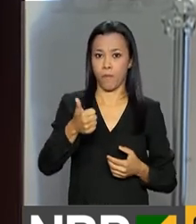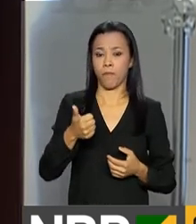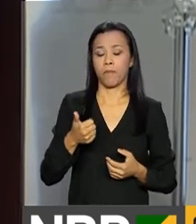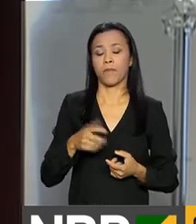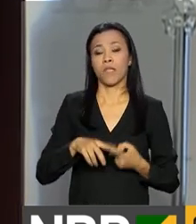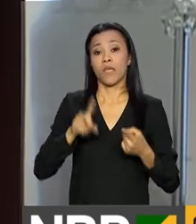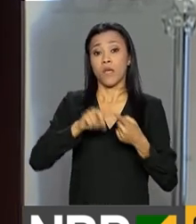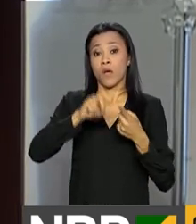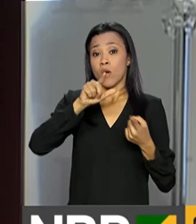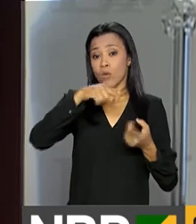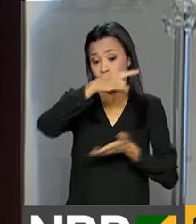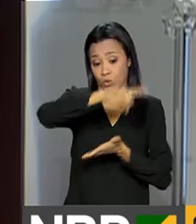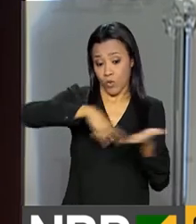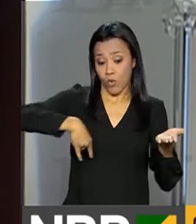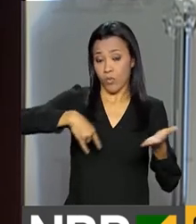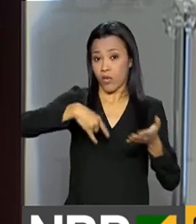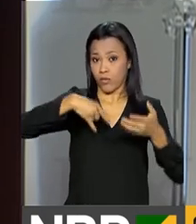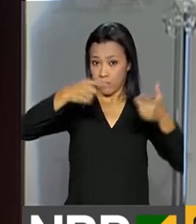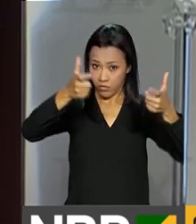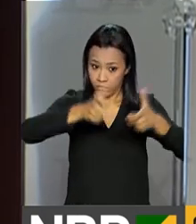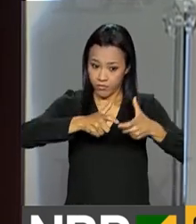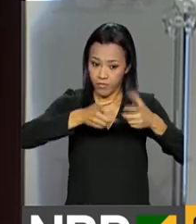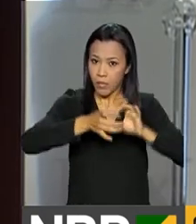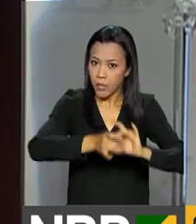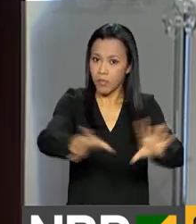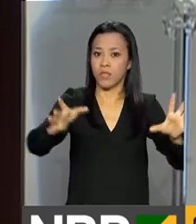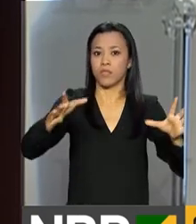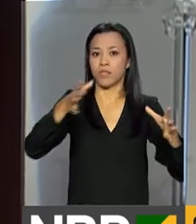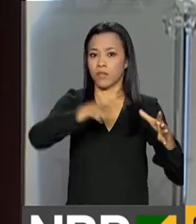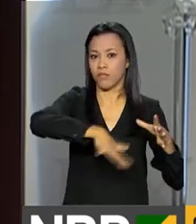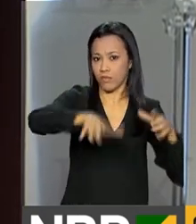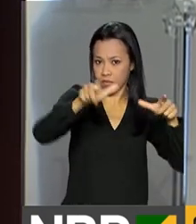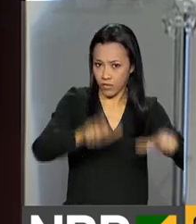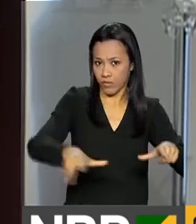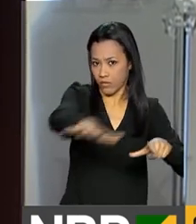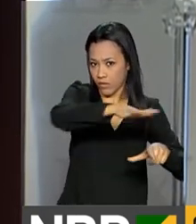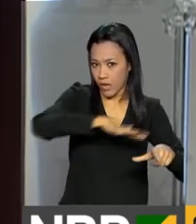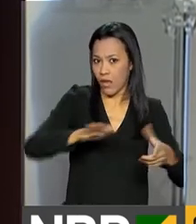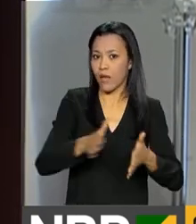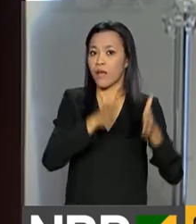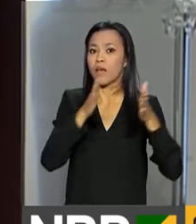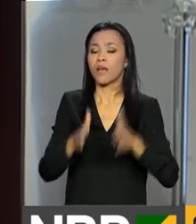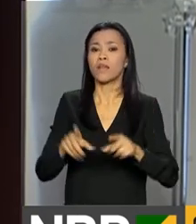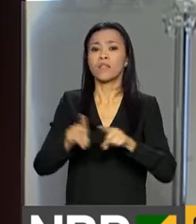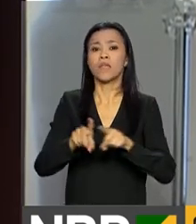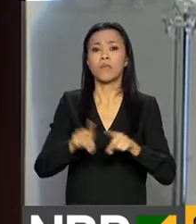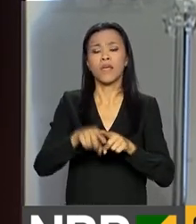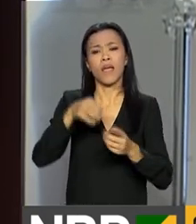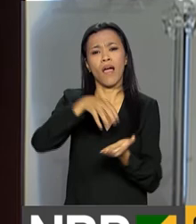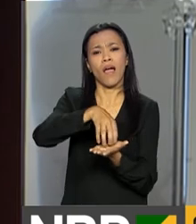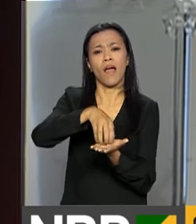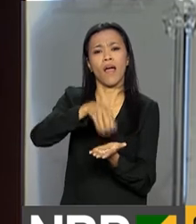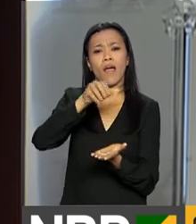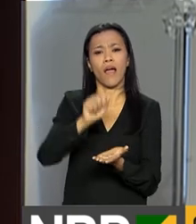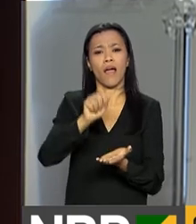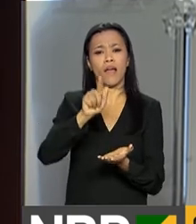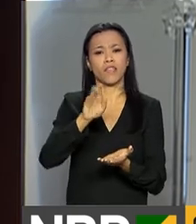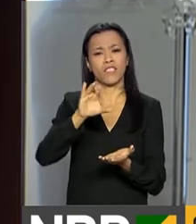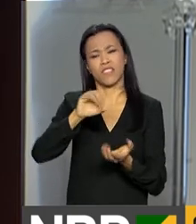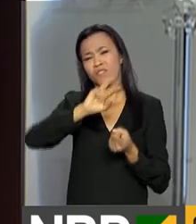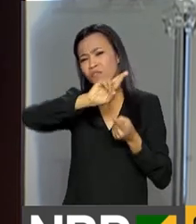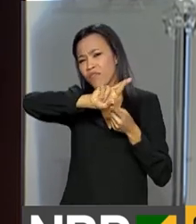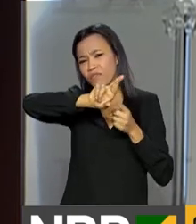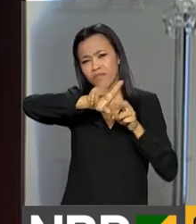ambiental, a questão do distrato para que a construção civil possa voltar a avançar, a regulamentação das agências reguladoras e tantos outros temas, a lei